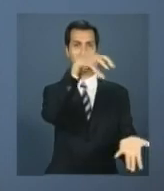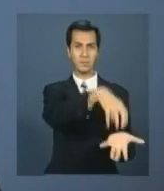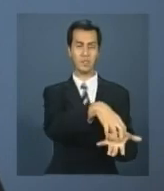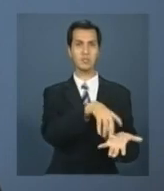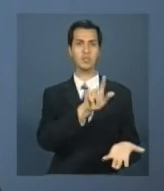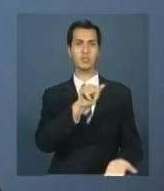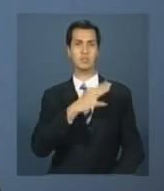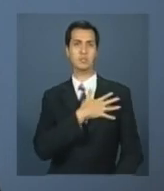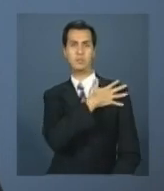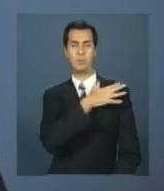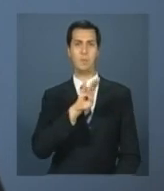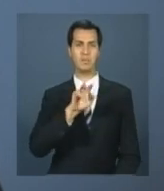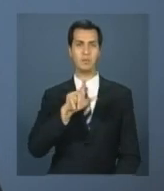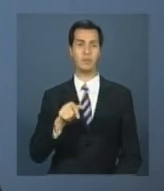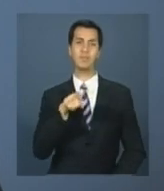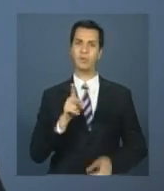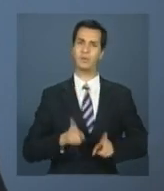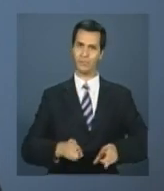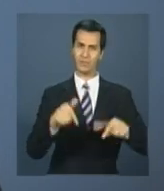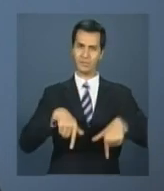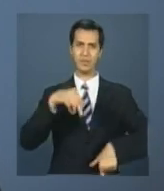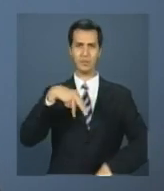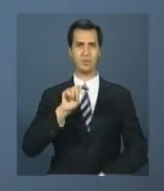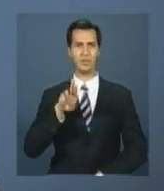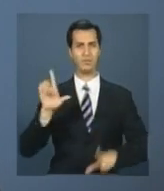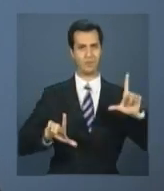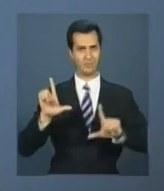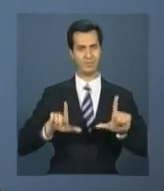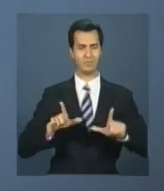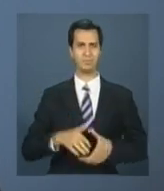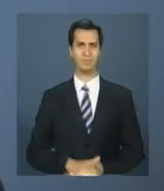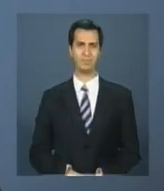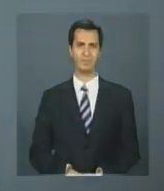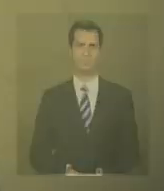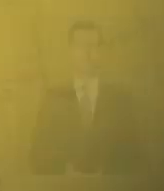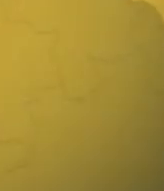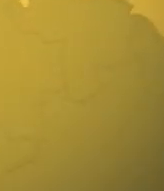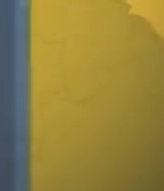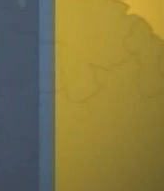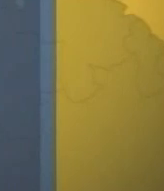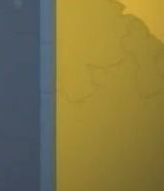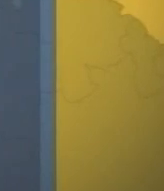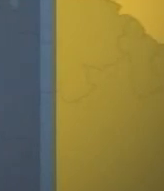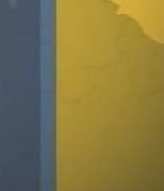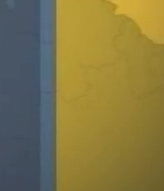Bacelar. Por hora é só, continue com a gente, NBR, a TV do Governo Federal.